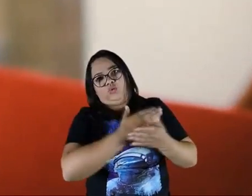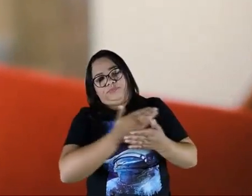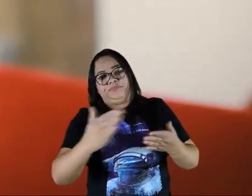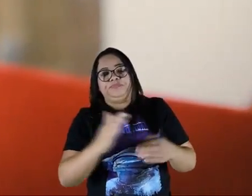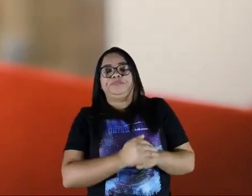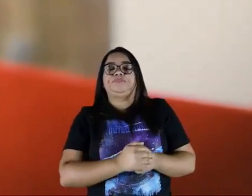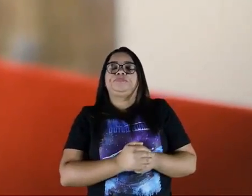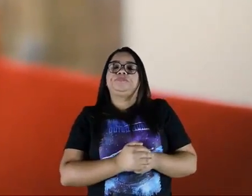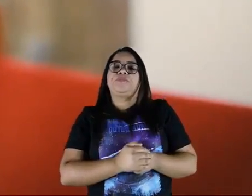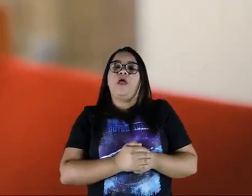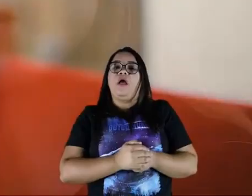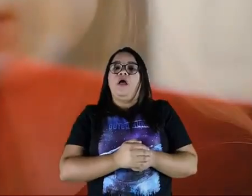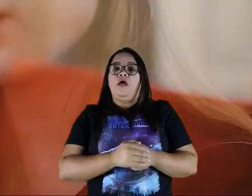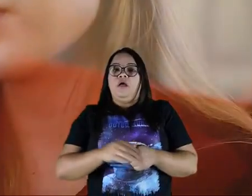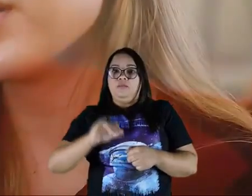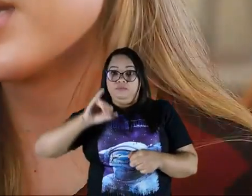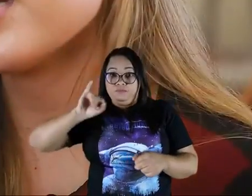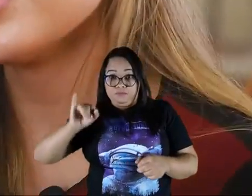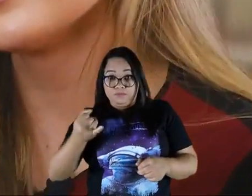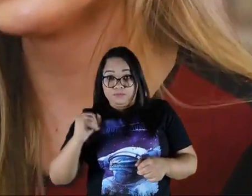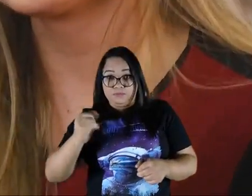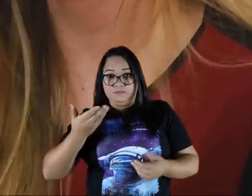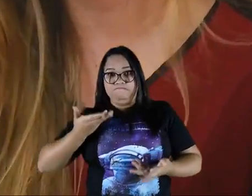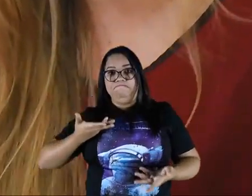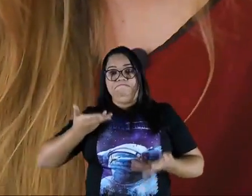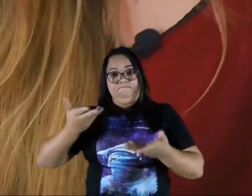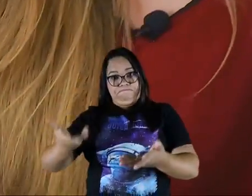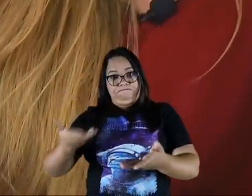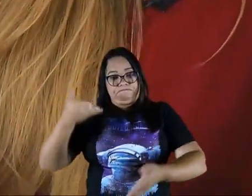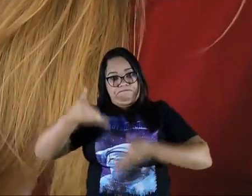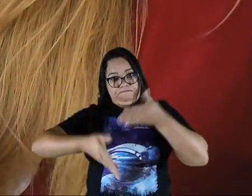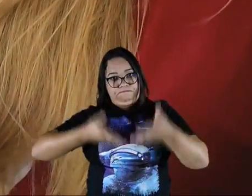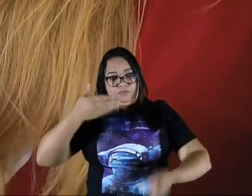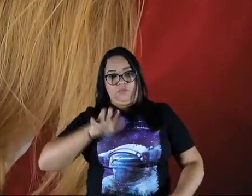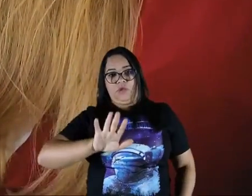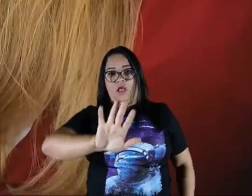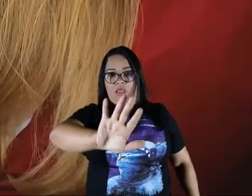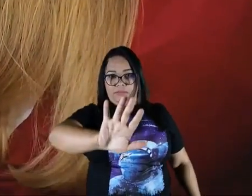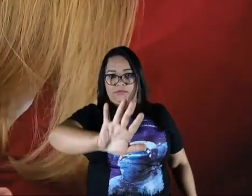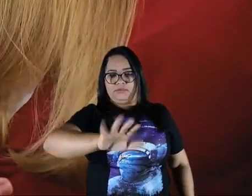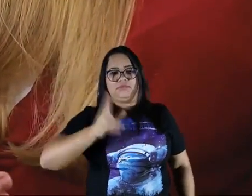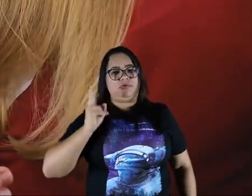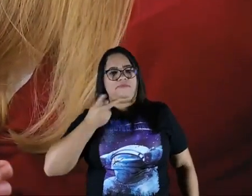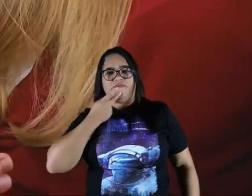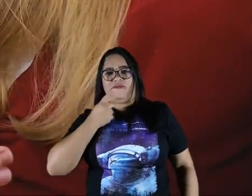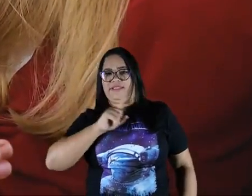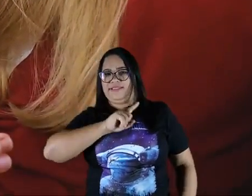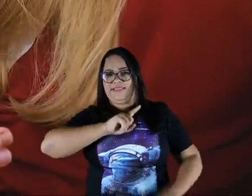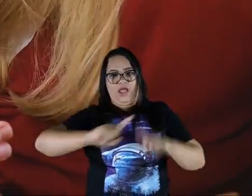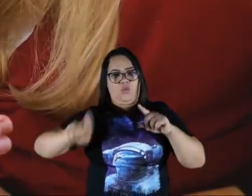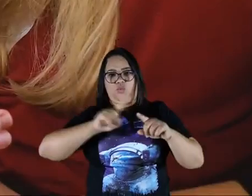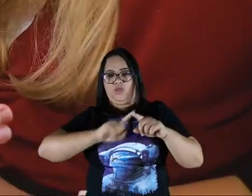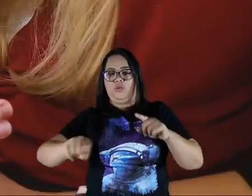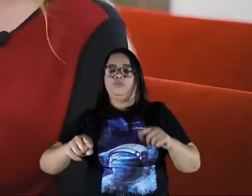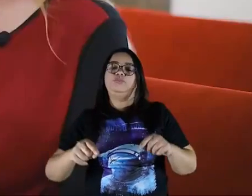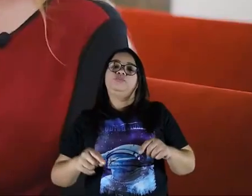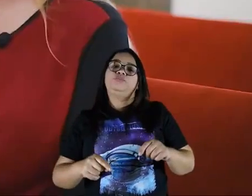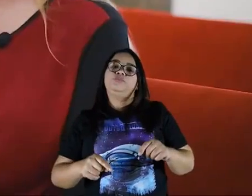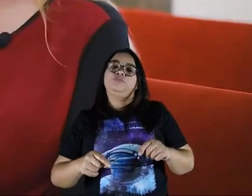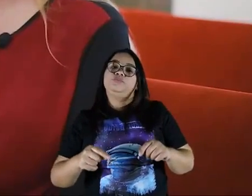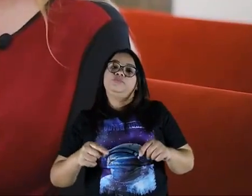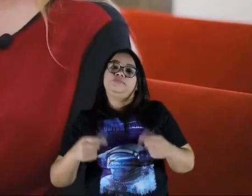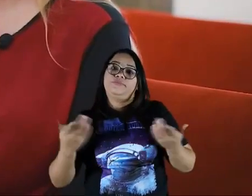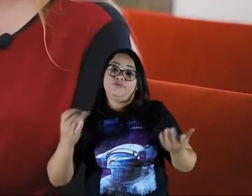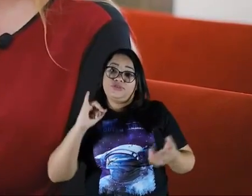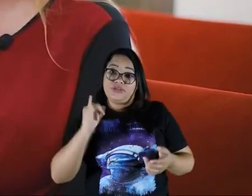Quando chegou em janeiro, eu fui convidada para participar do Caleb. E era um momento que eu sempre dizia que não para o Caleb. Por quê? Porque